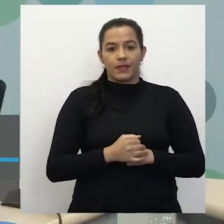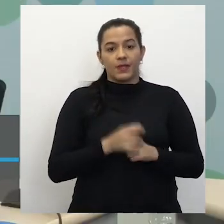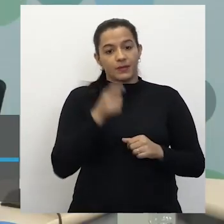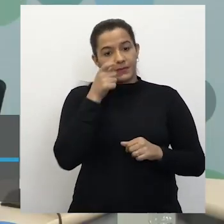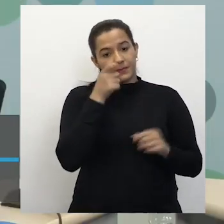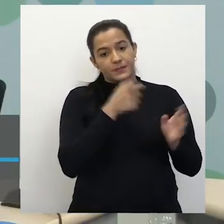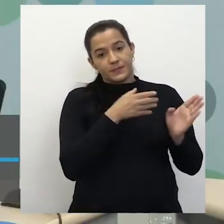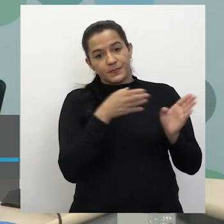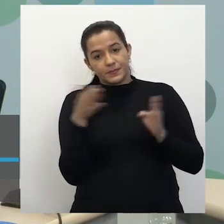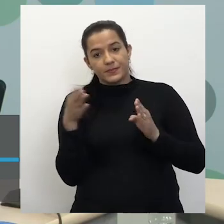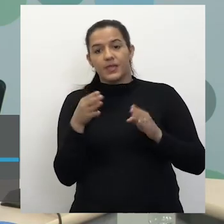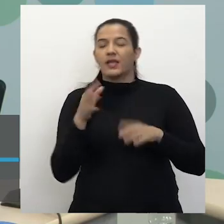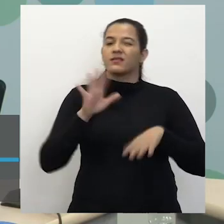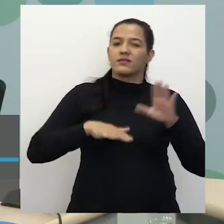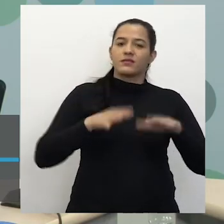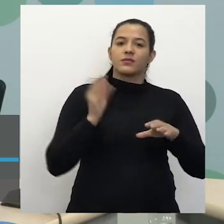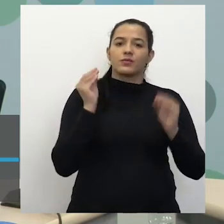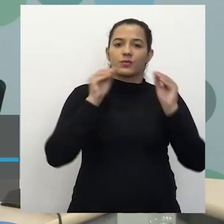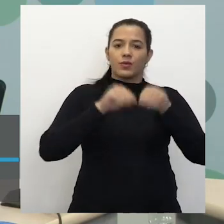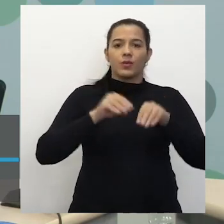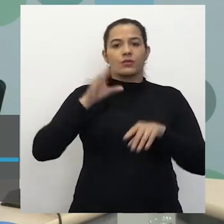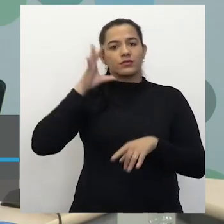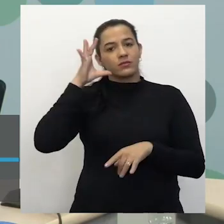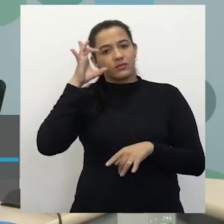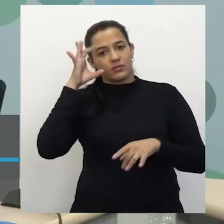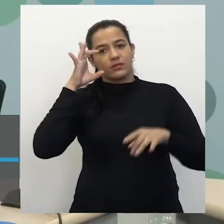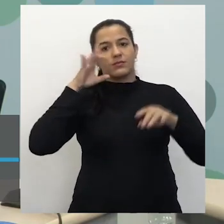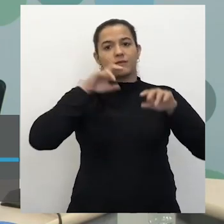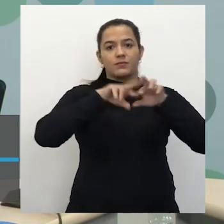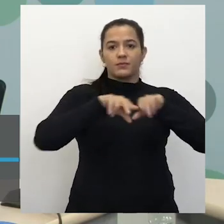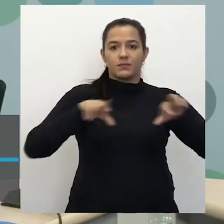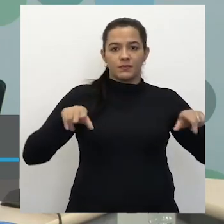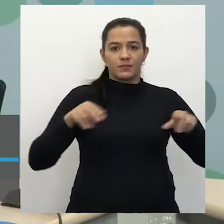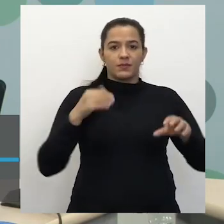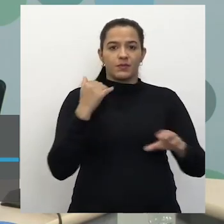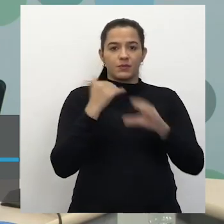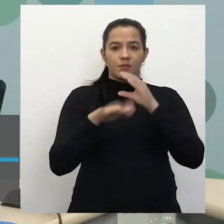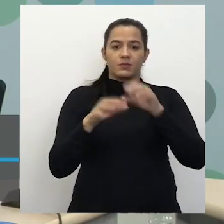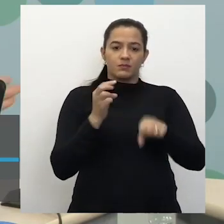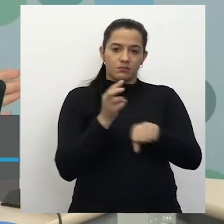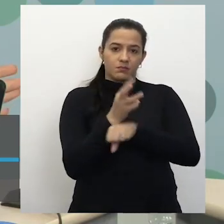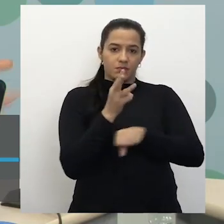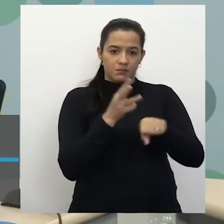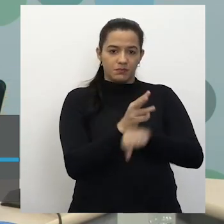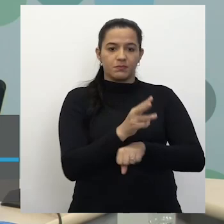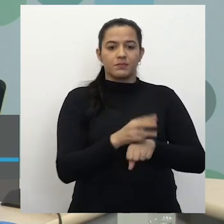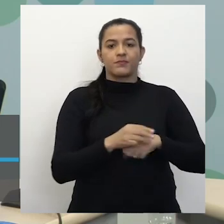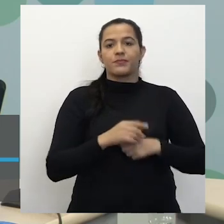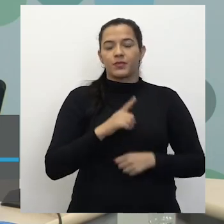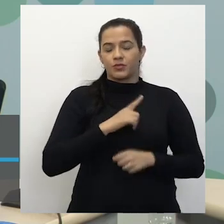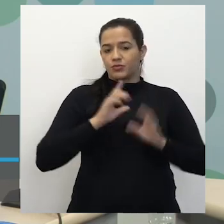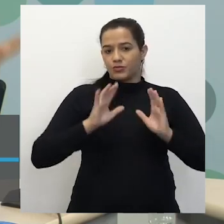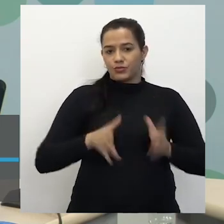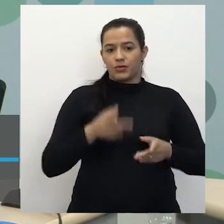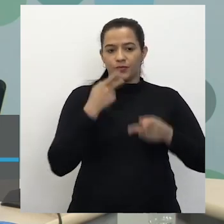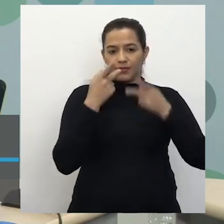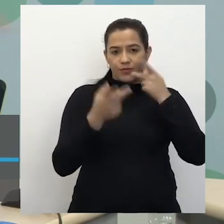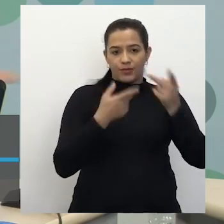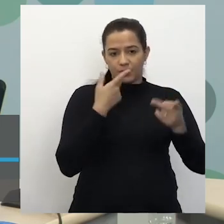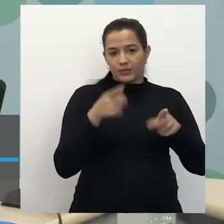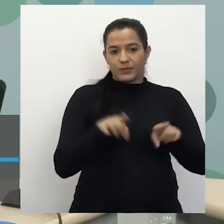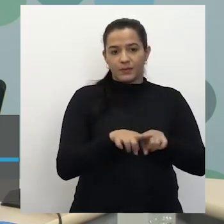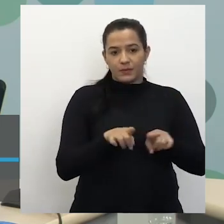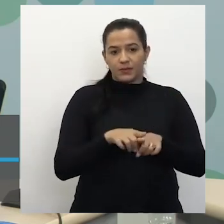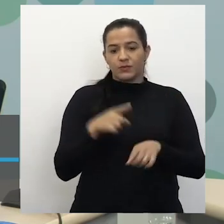fazem muito e colocam no Instagram, não é? Isso. E manda depois pra galera no WhatsApp. E aí a gente já falou de podcast aqui, já falou que a gente também